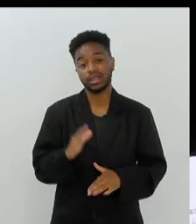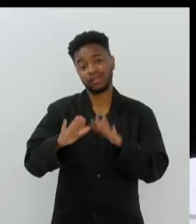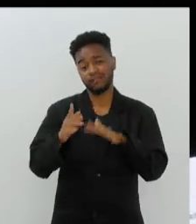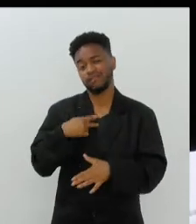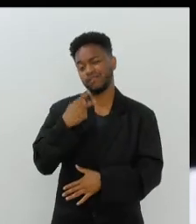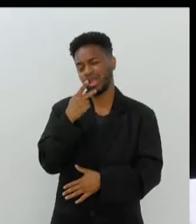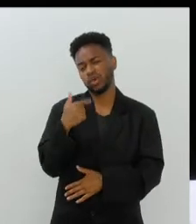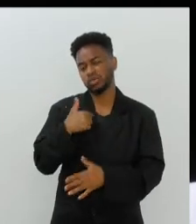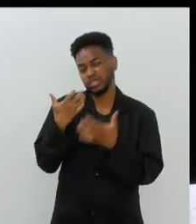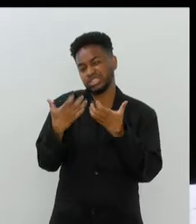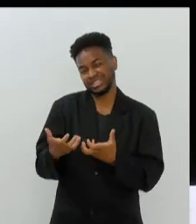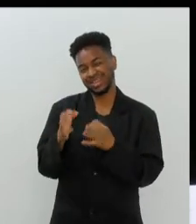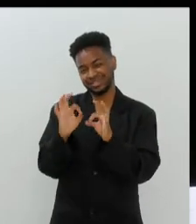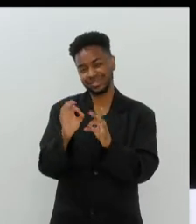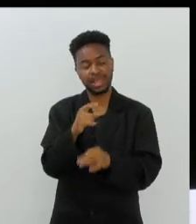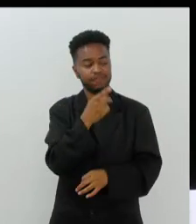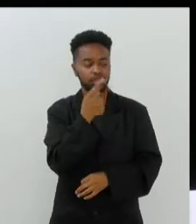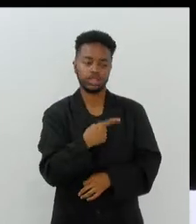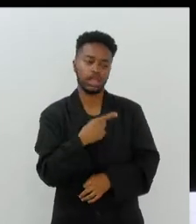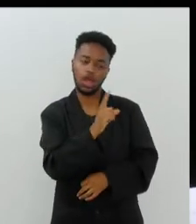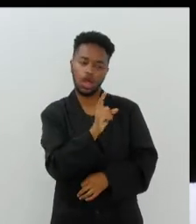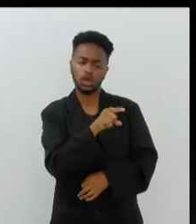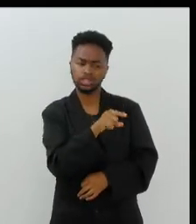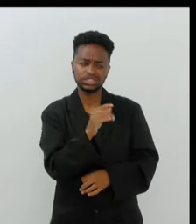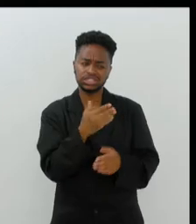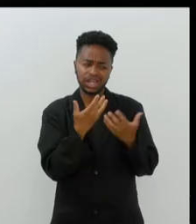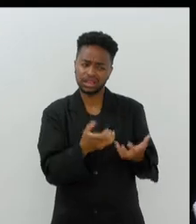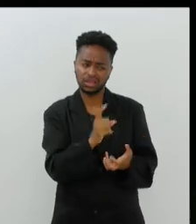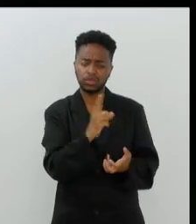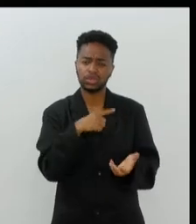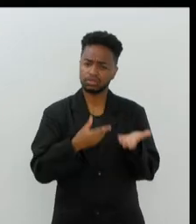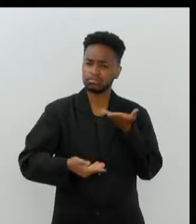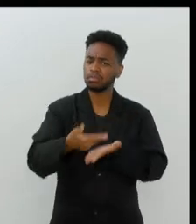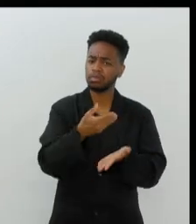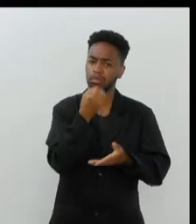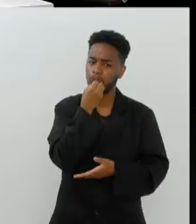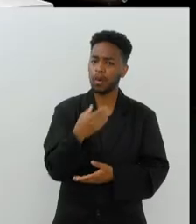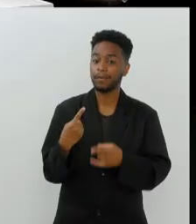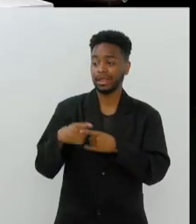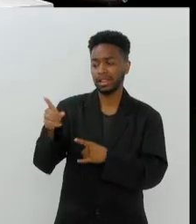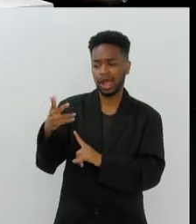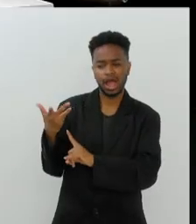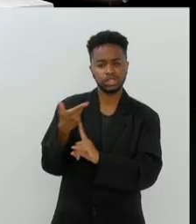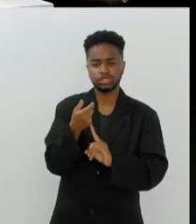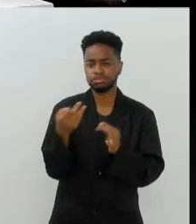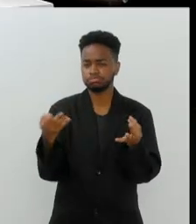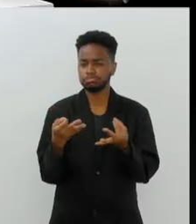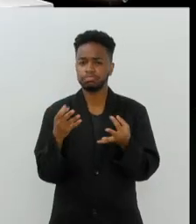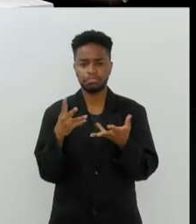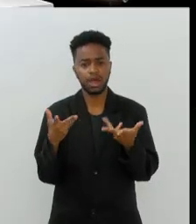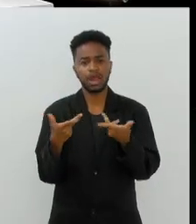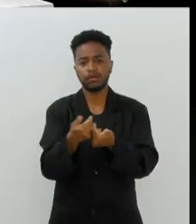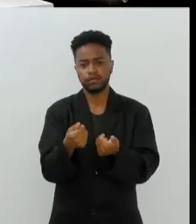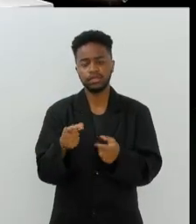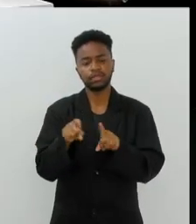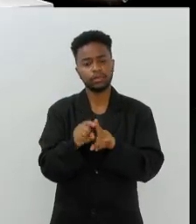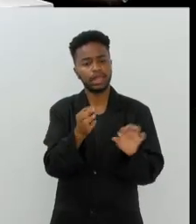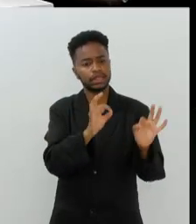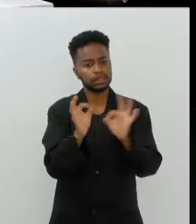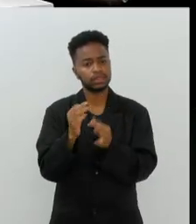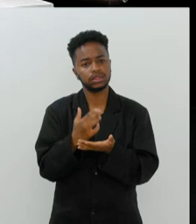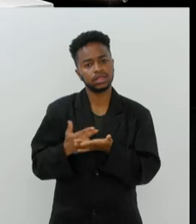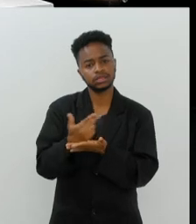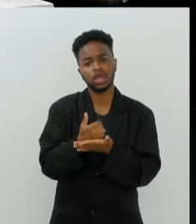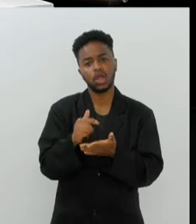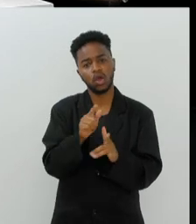Eu sou. Assim, eu até falo com ele, eu sou a mais chata, né? Ele, não, você não é chata, a gente tem uma troca boa. O Porque eu. Guilherme é um grande artista. Muito, ele é maravilhoso, faz